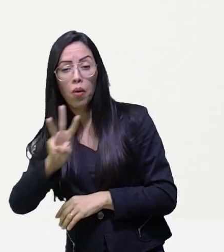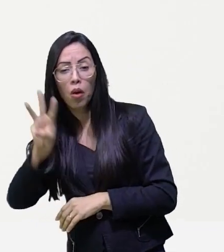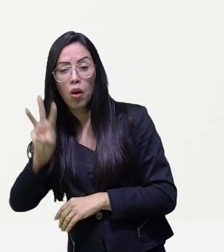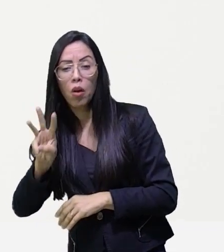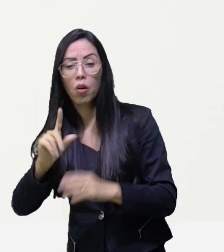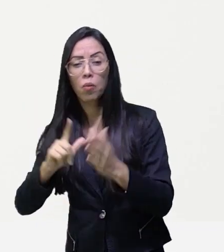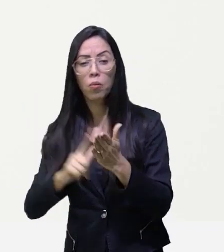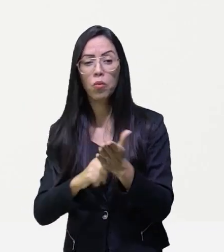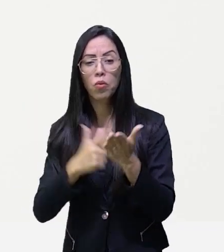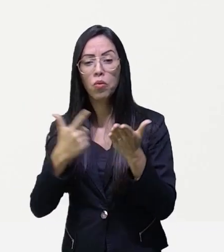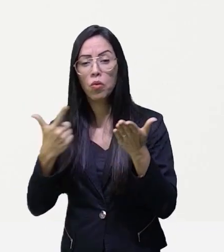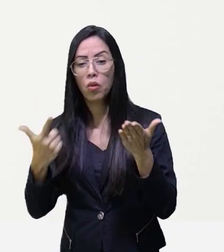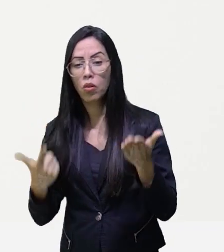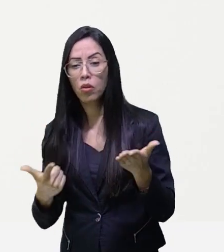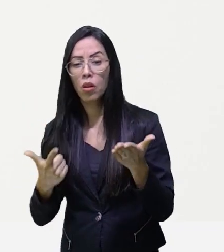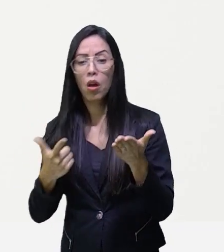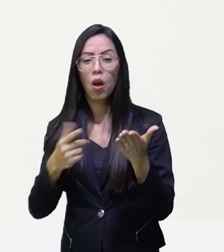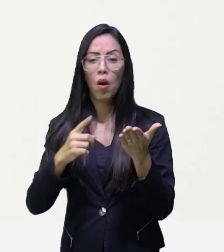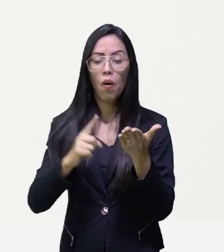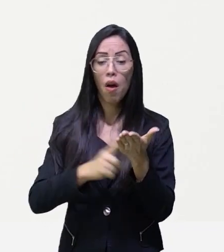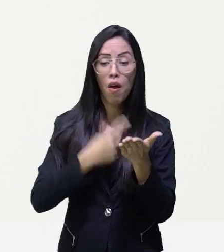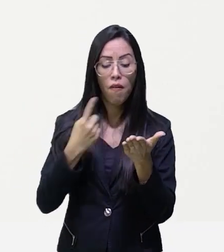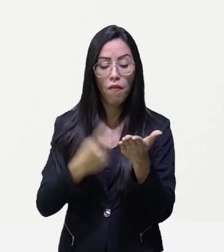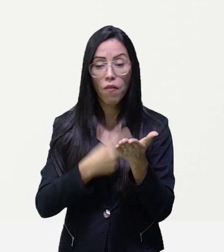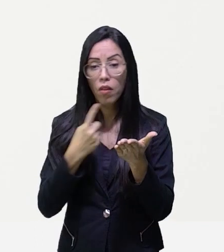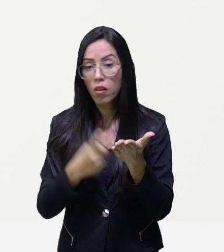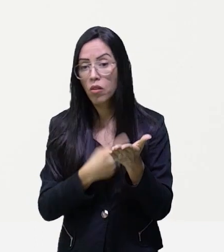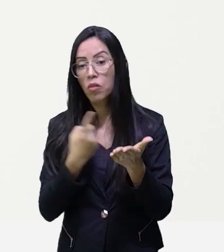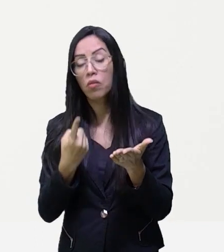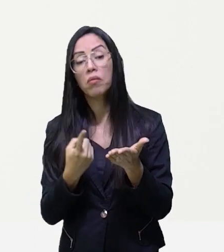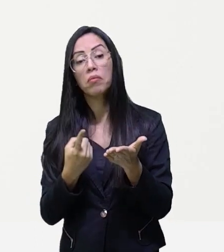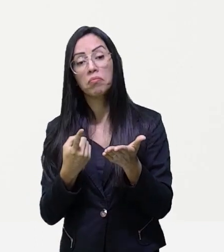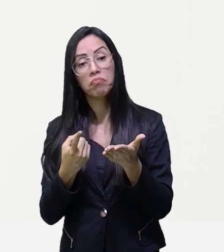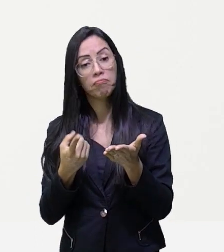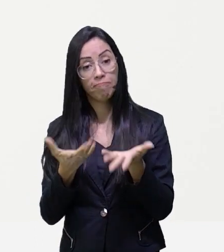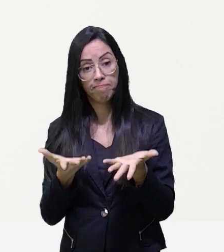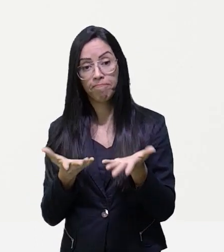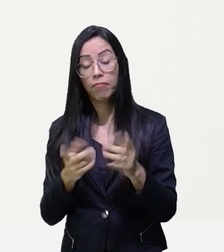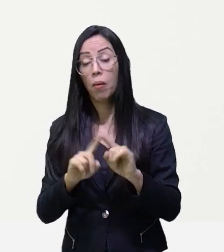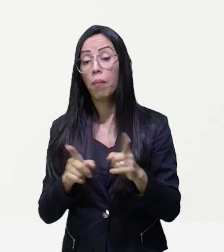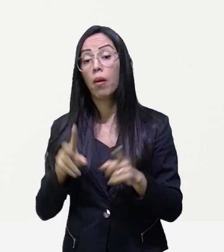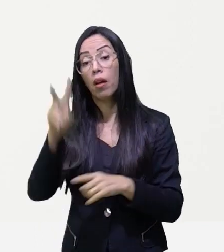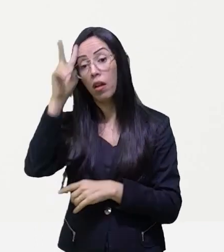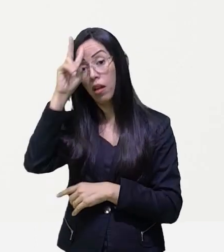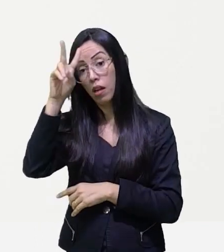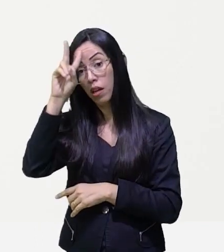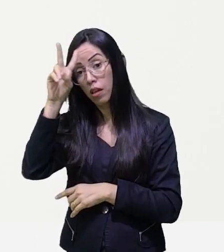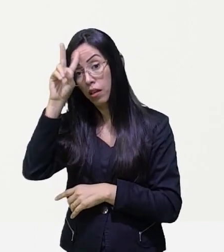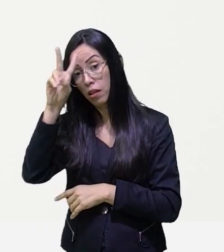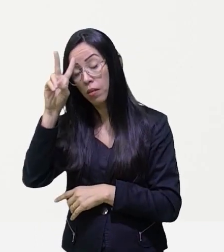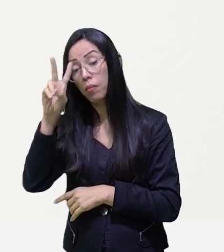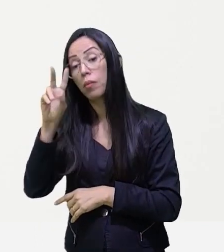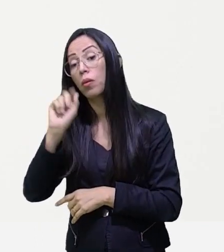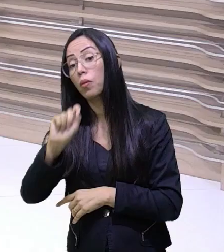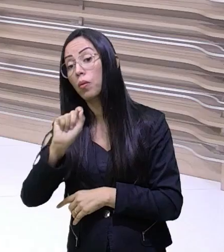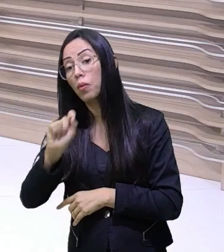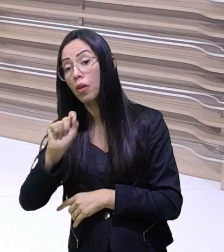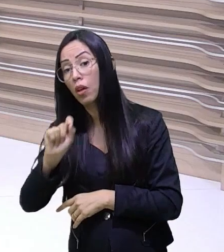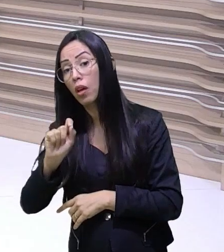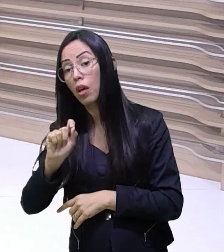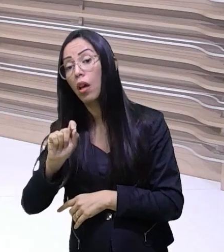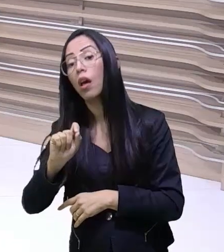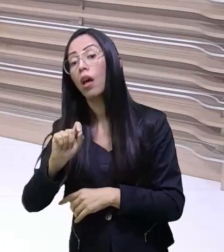em jornais ou em revistas, não é? Mas lembrando que eles precisam realmente dessa